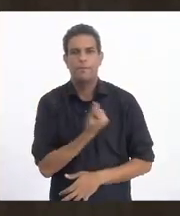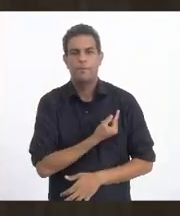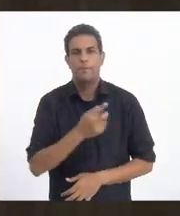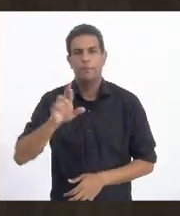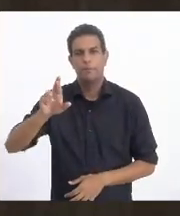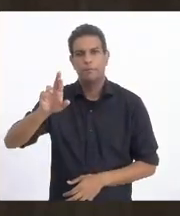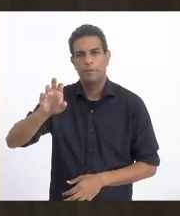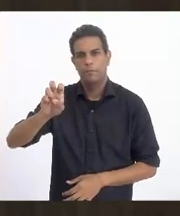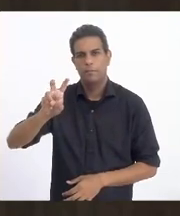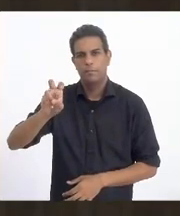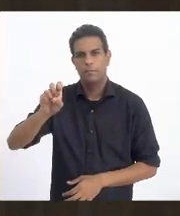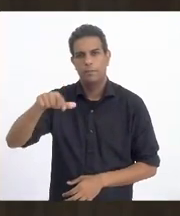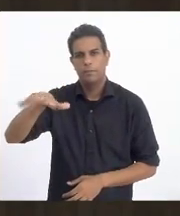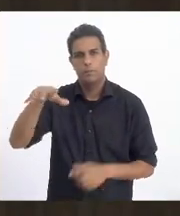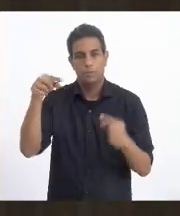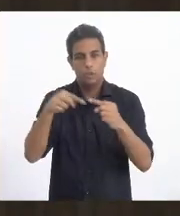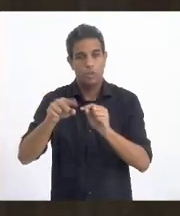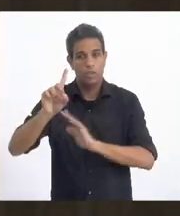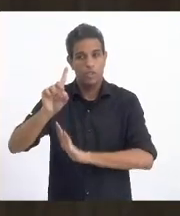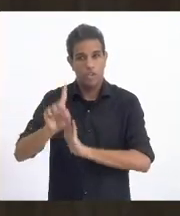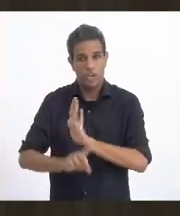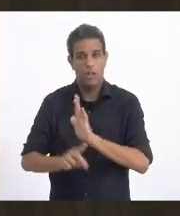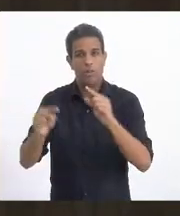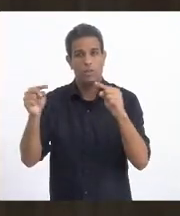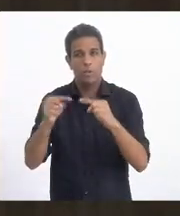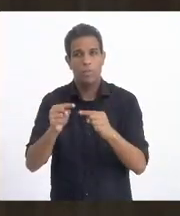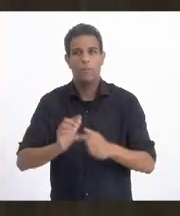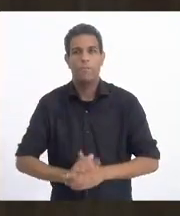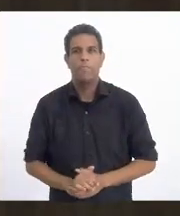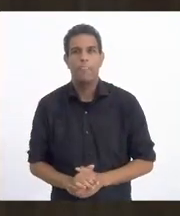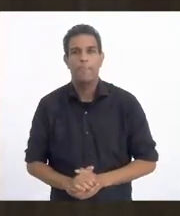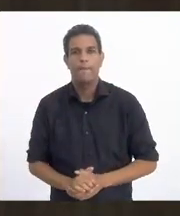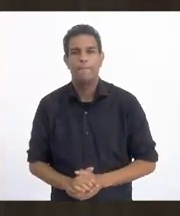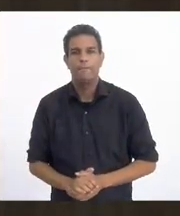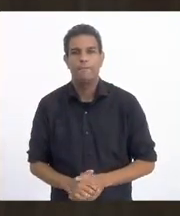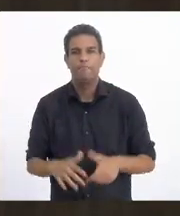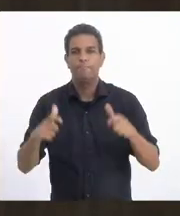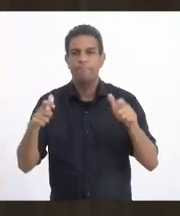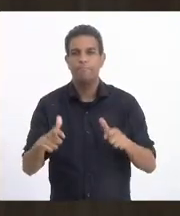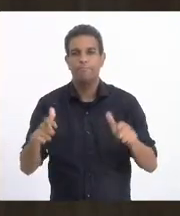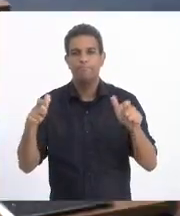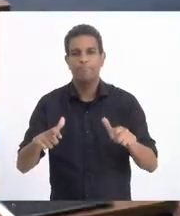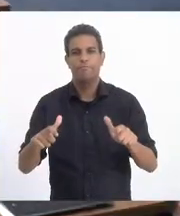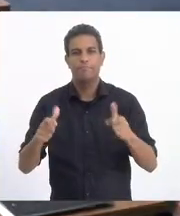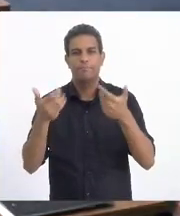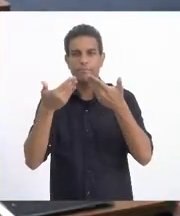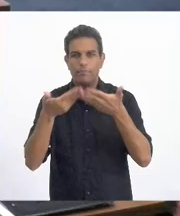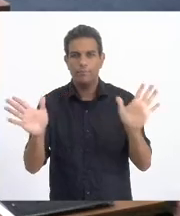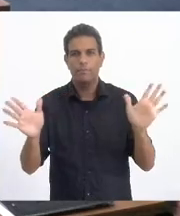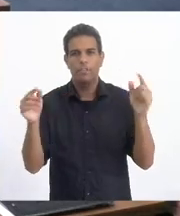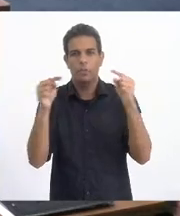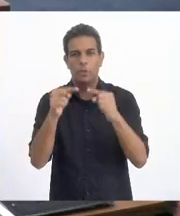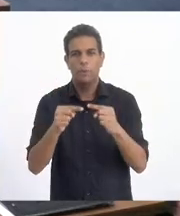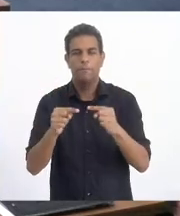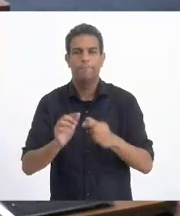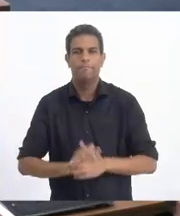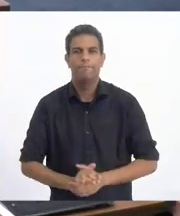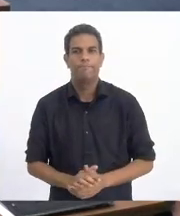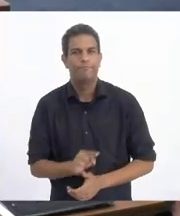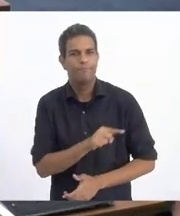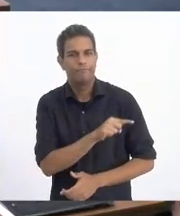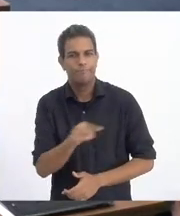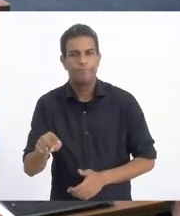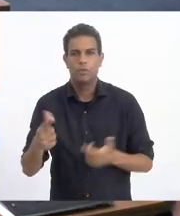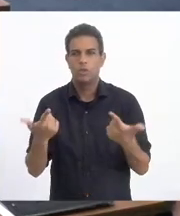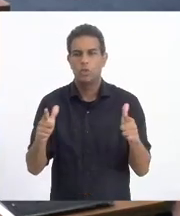tivermos direito a esse risco, a paridade vai continuar. Aqueles que